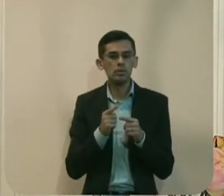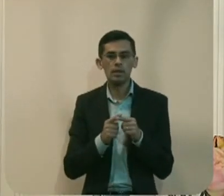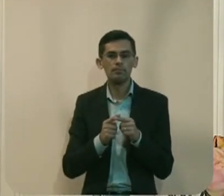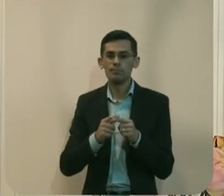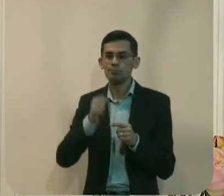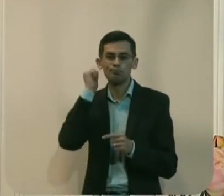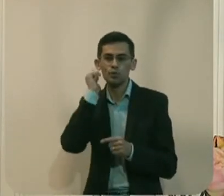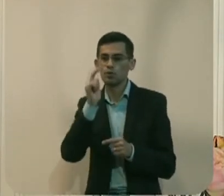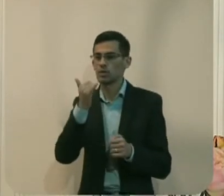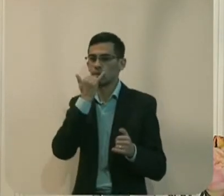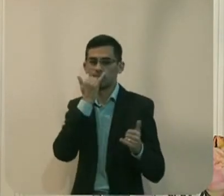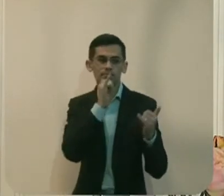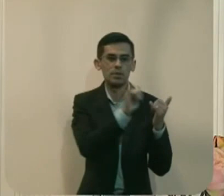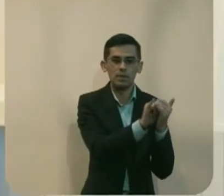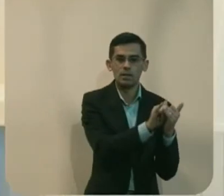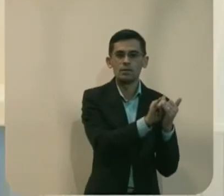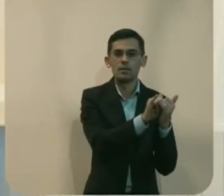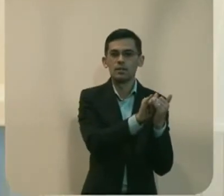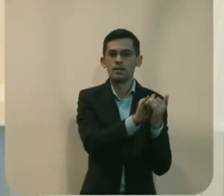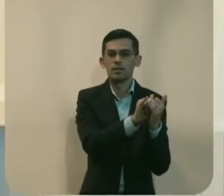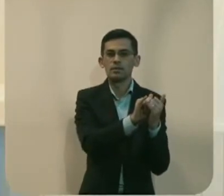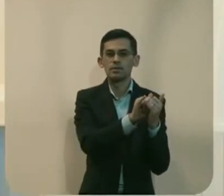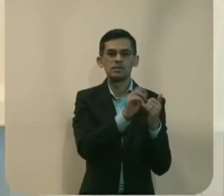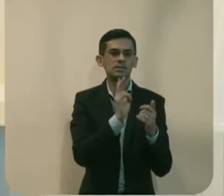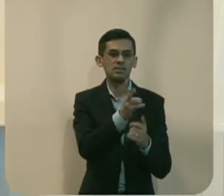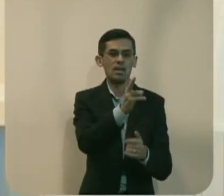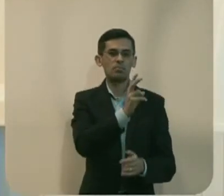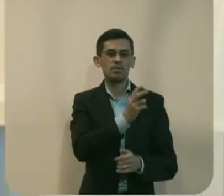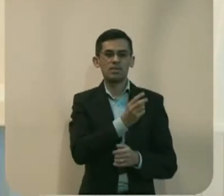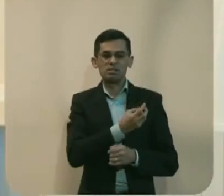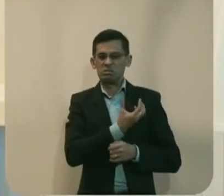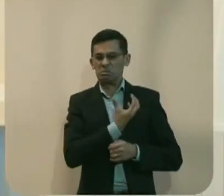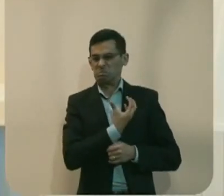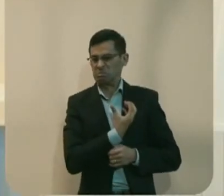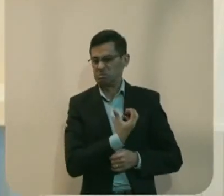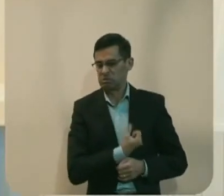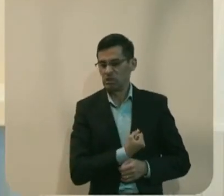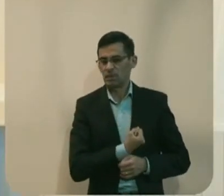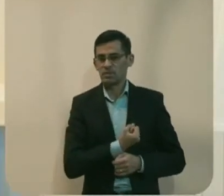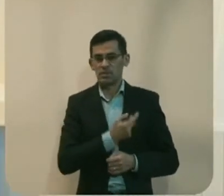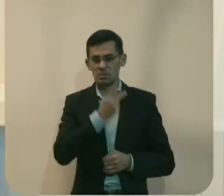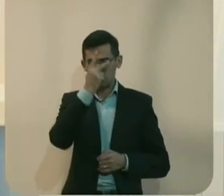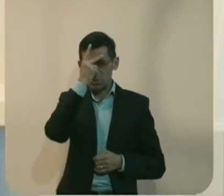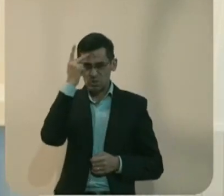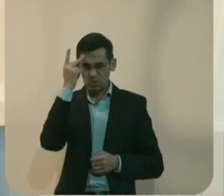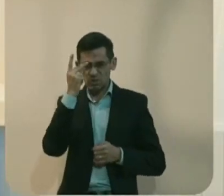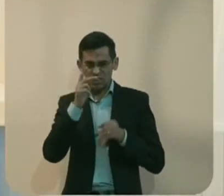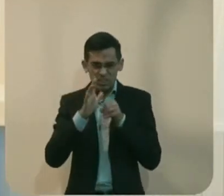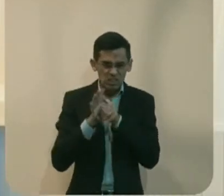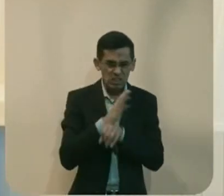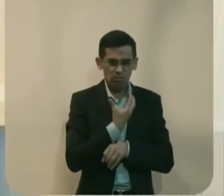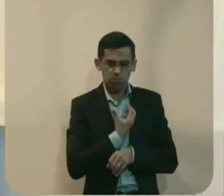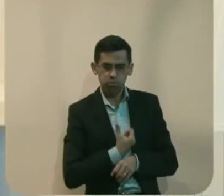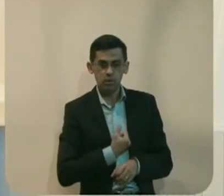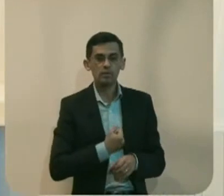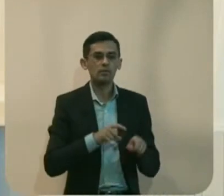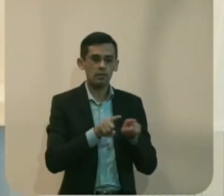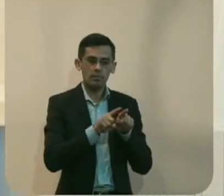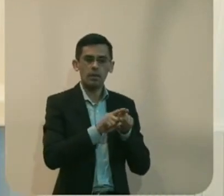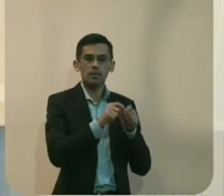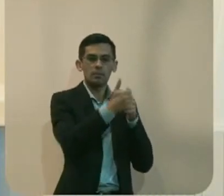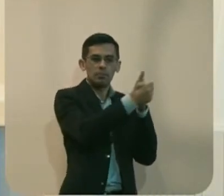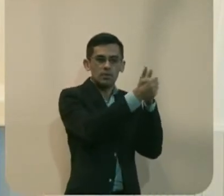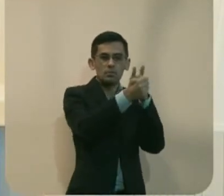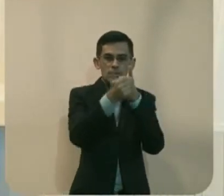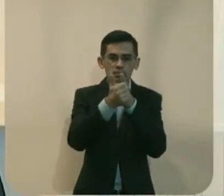Porque não consegue lidar com o coração, está sempre amargo. E gente amarga a vida de todo mundo à sua volta.